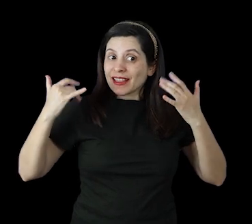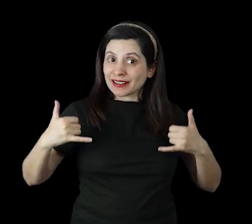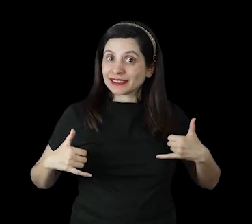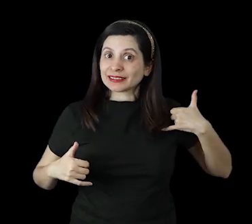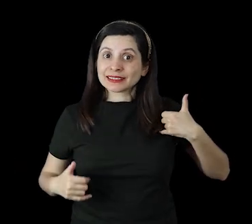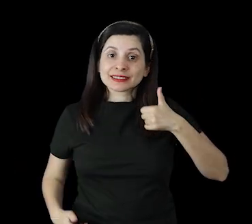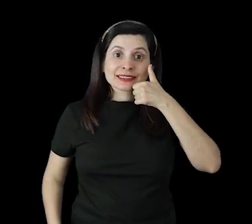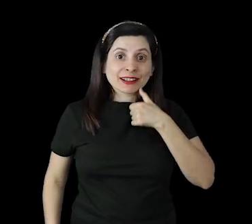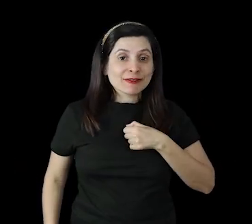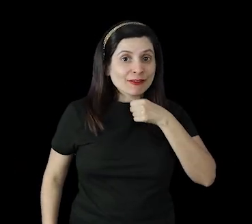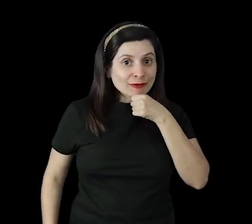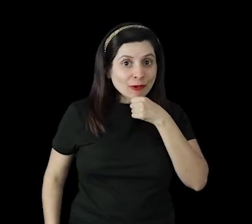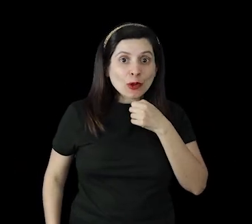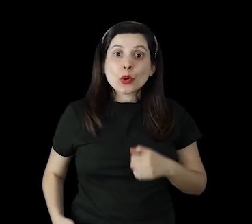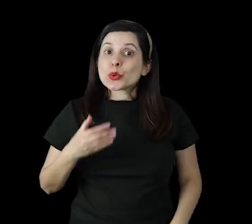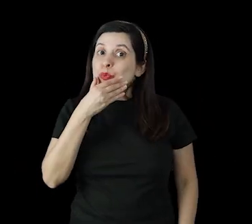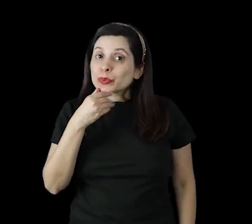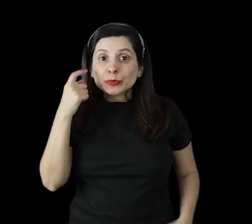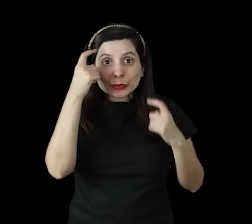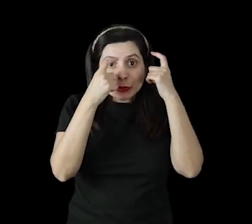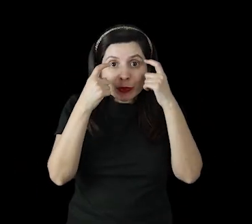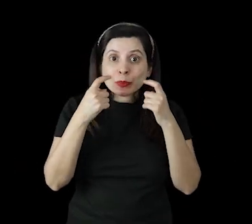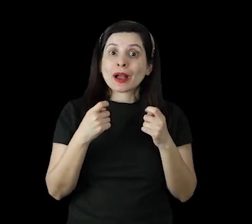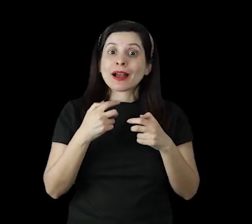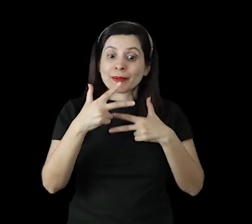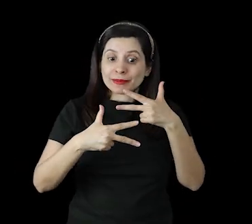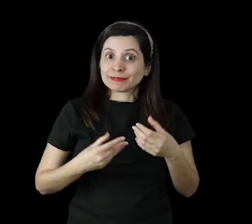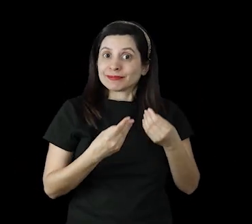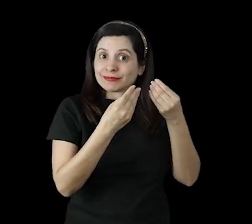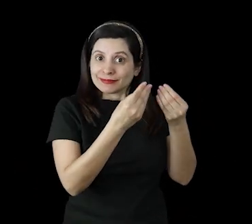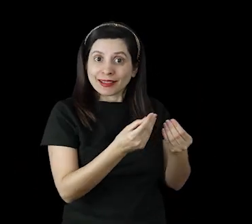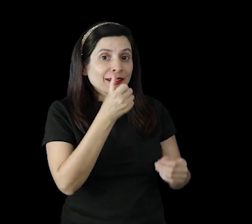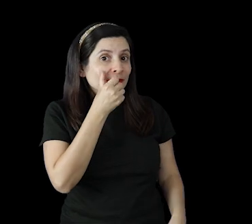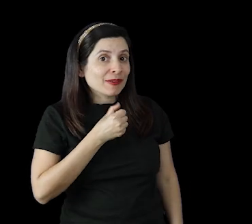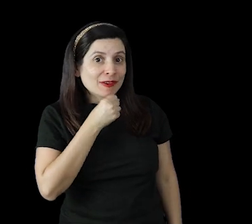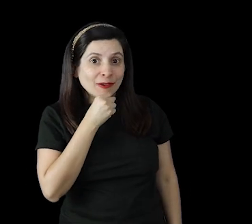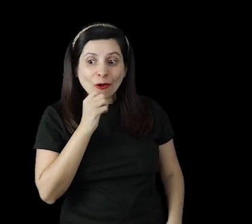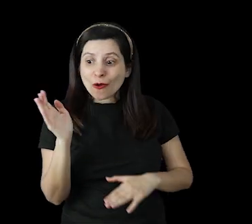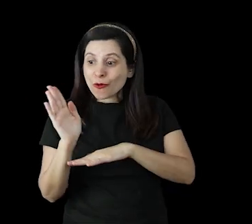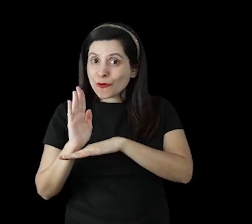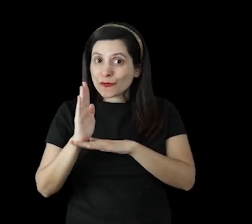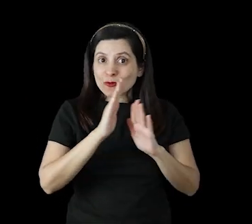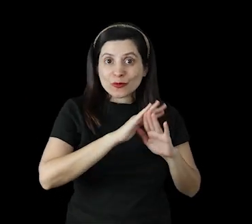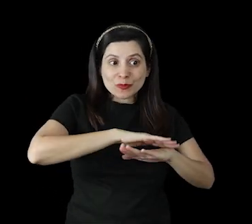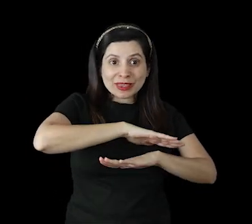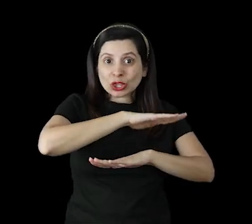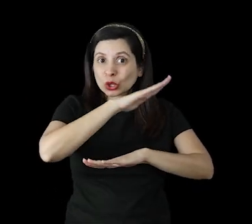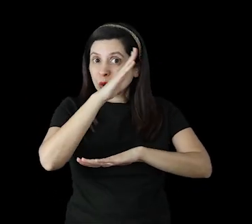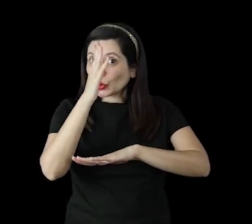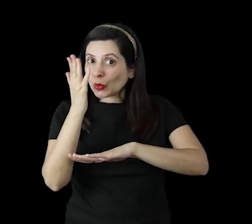ele está preocupado em levar um presente para a avó. E aí o filme inteiro é sobre isso. E olha só,